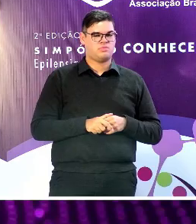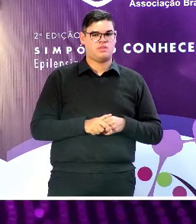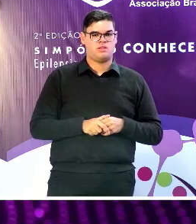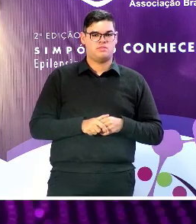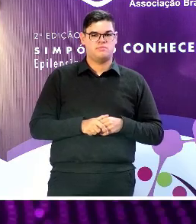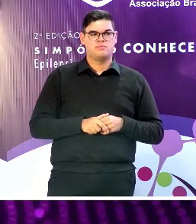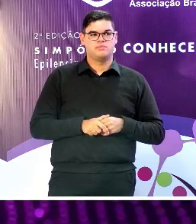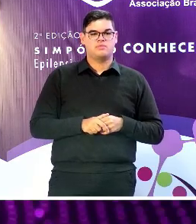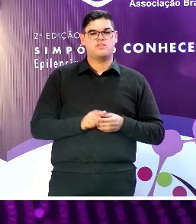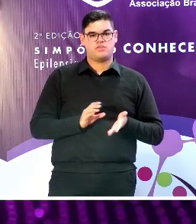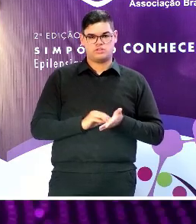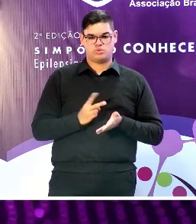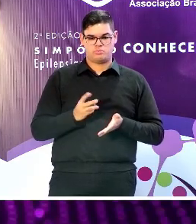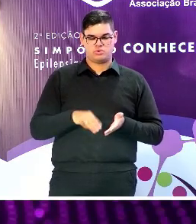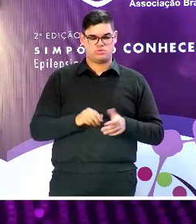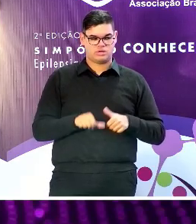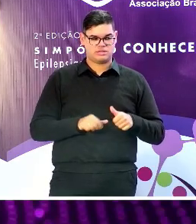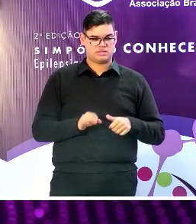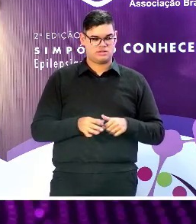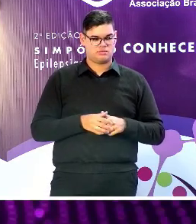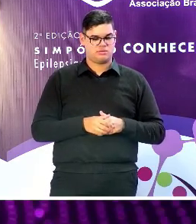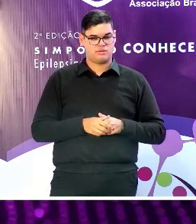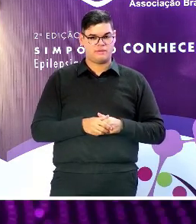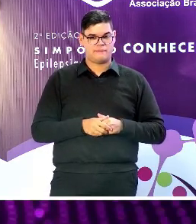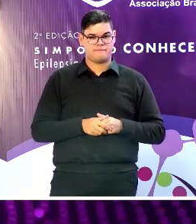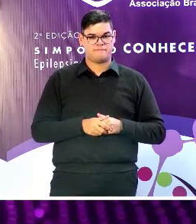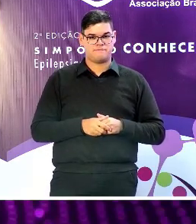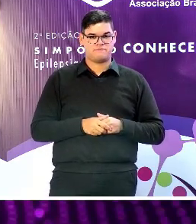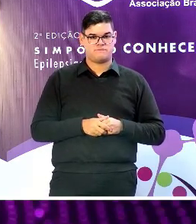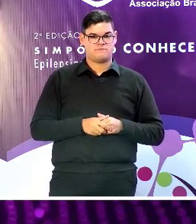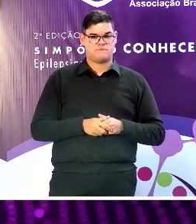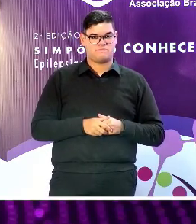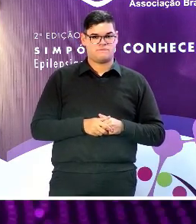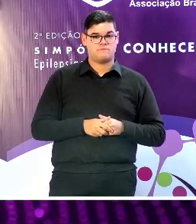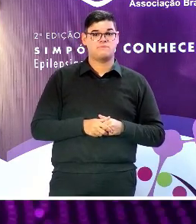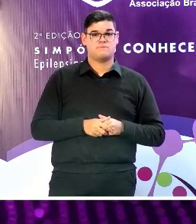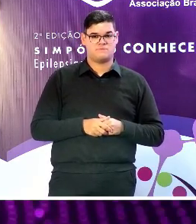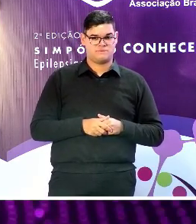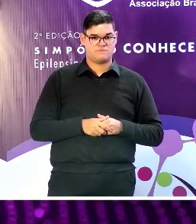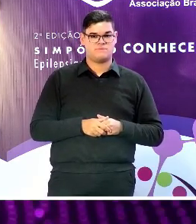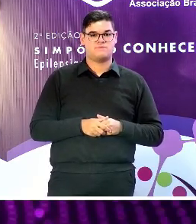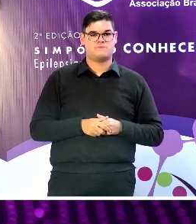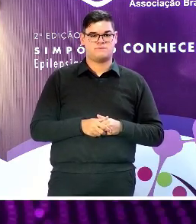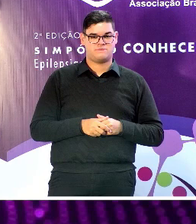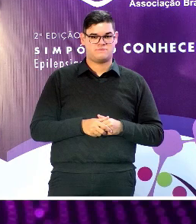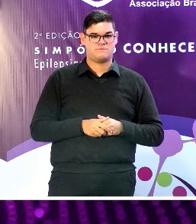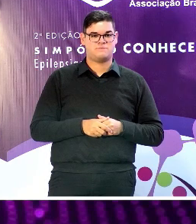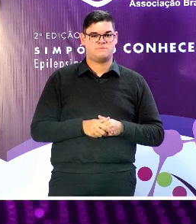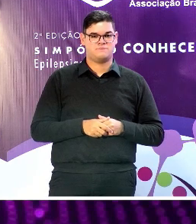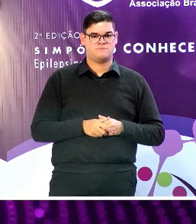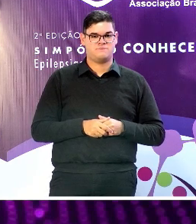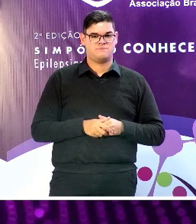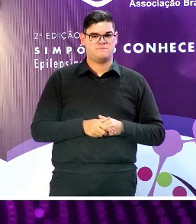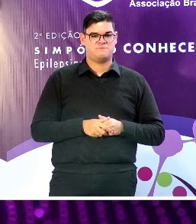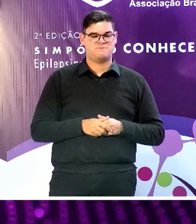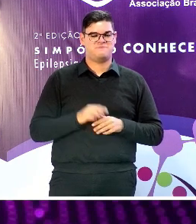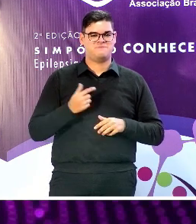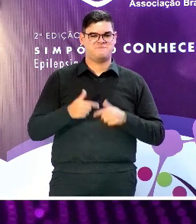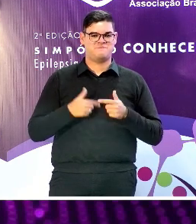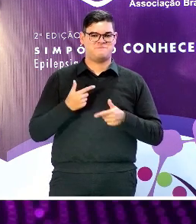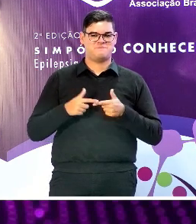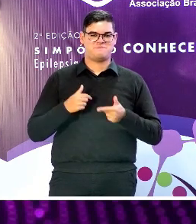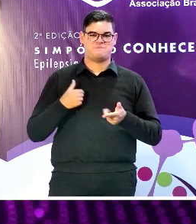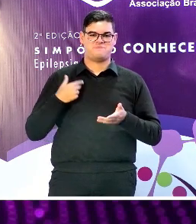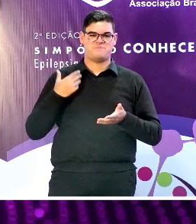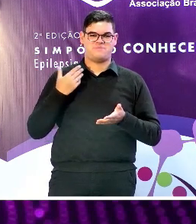E aí, então, a gente já vem trabalhando há algum tempo com um composto que são derivados